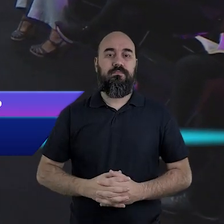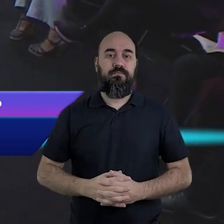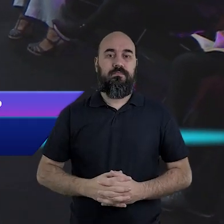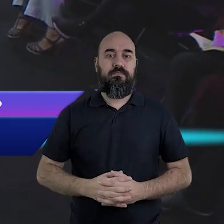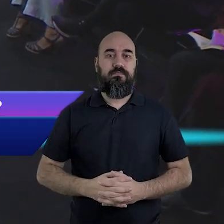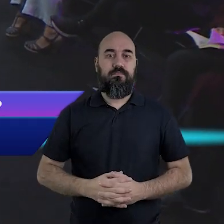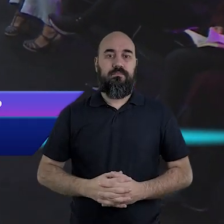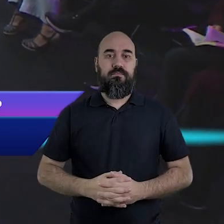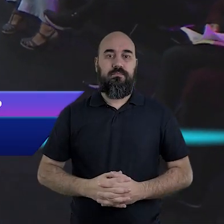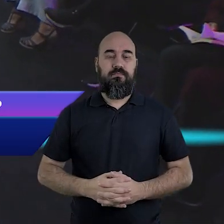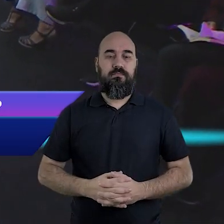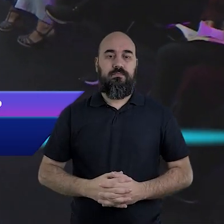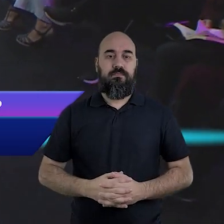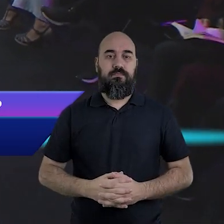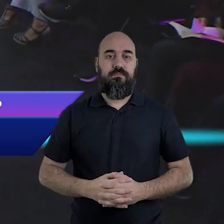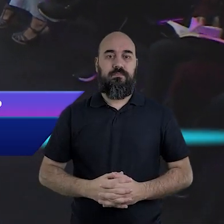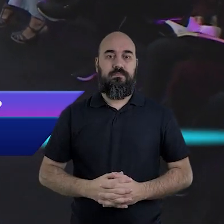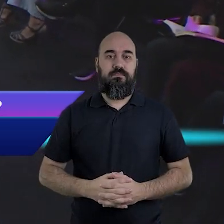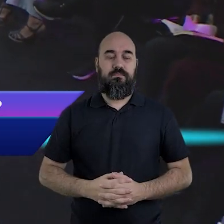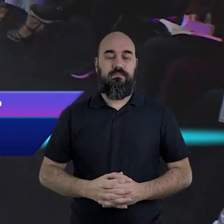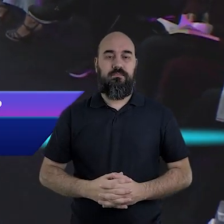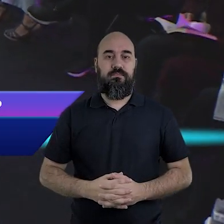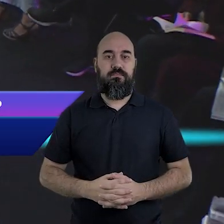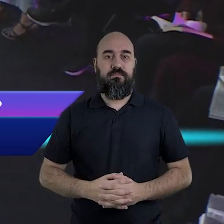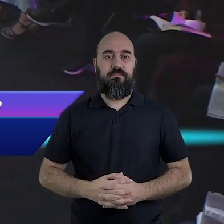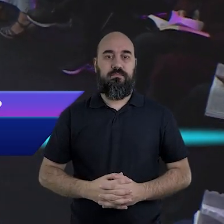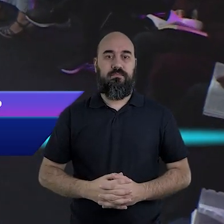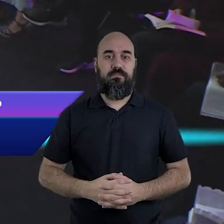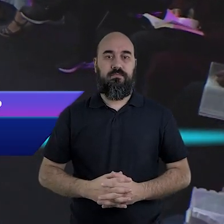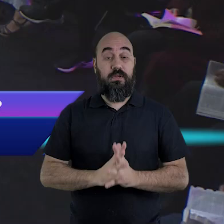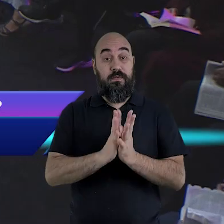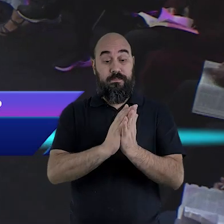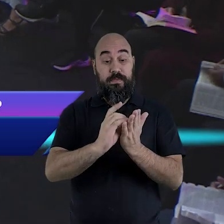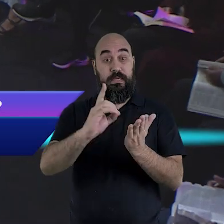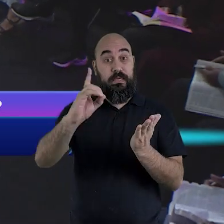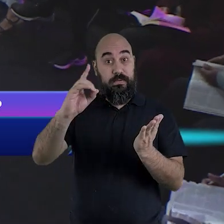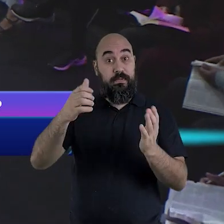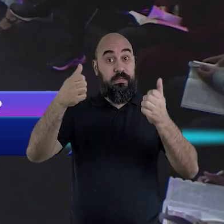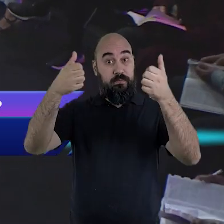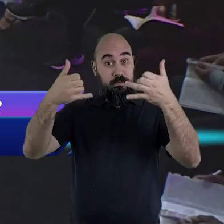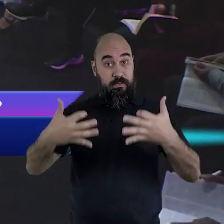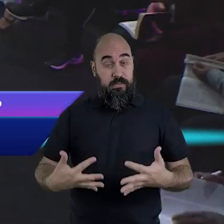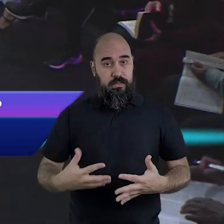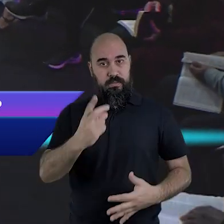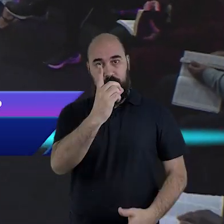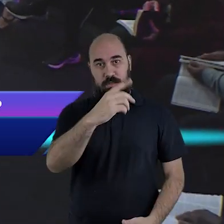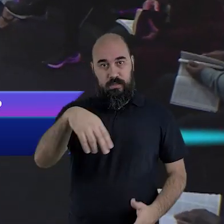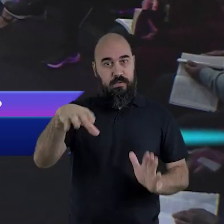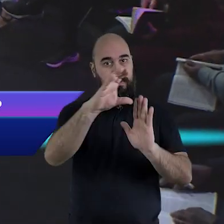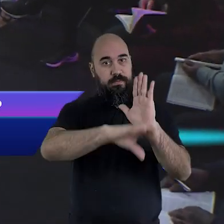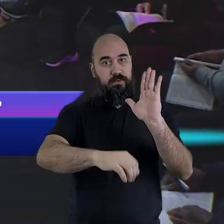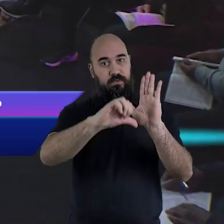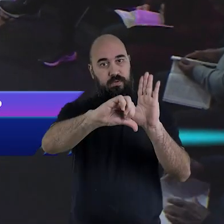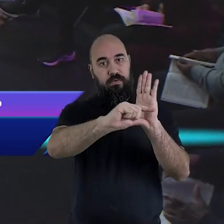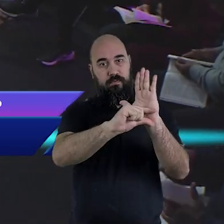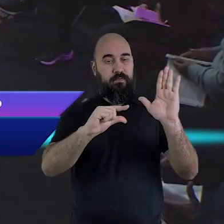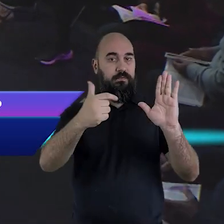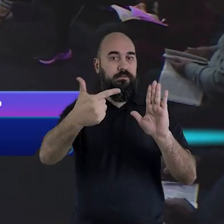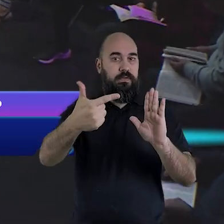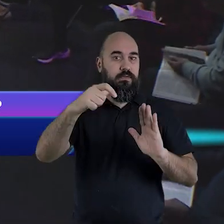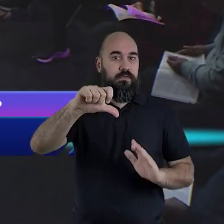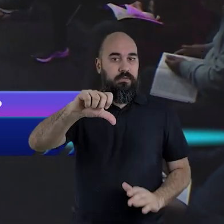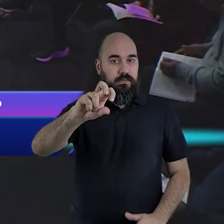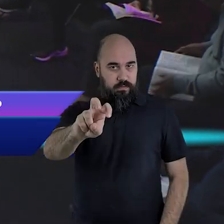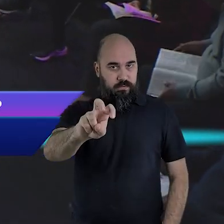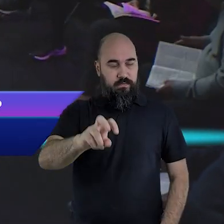25. Diz assim a Bíblia, a palavra do Senhor. 9, 25.